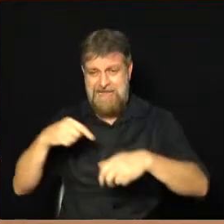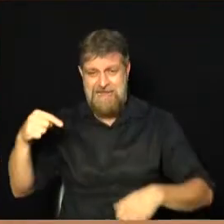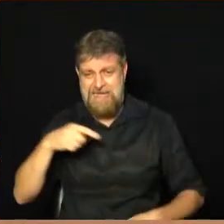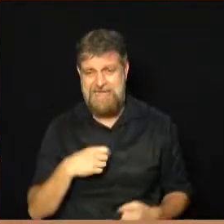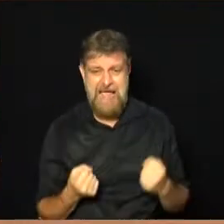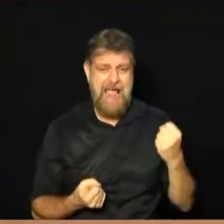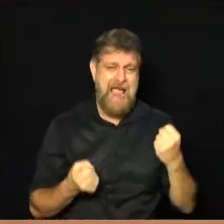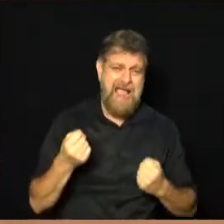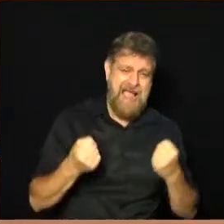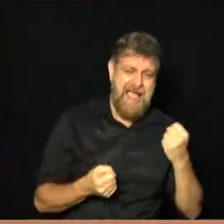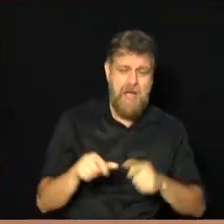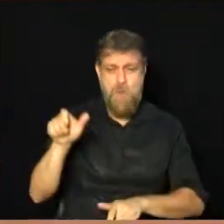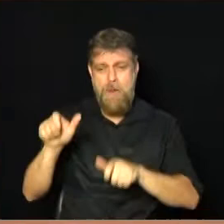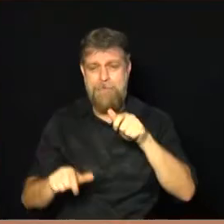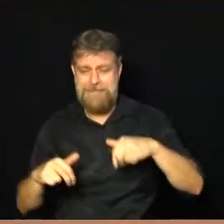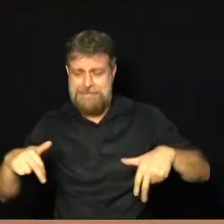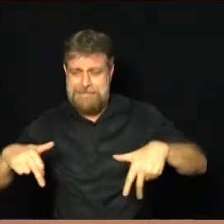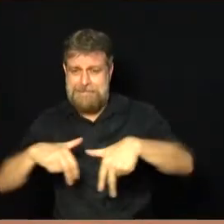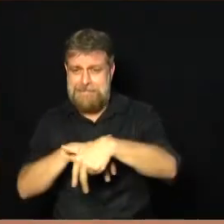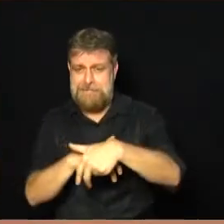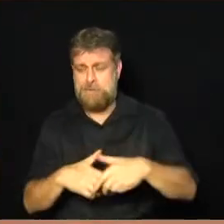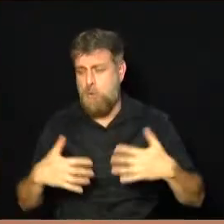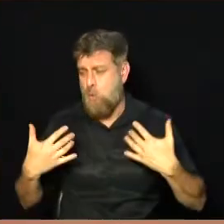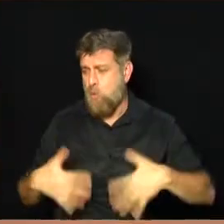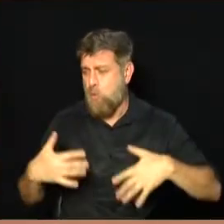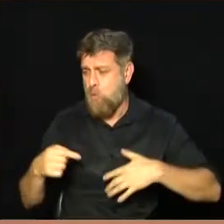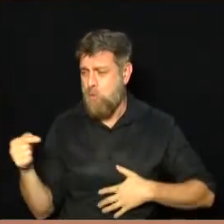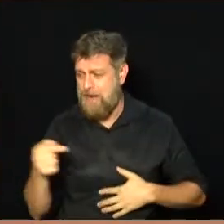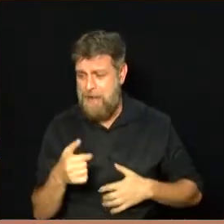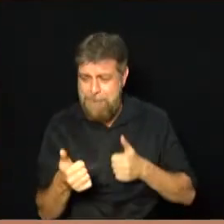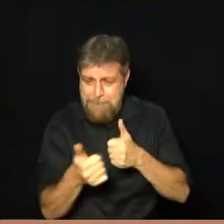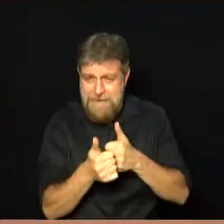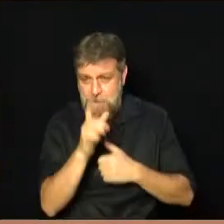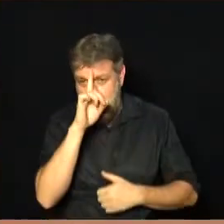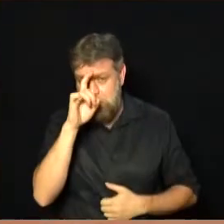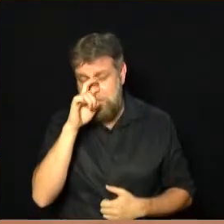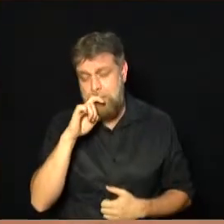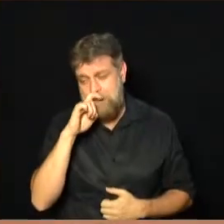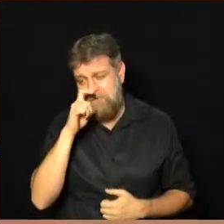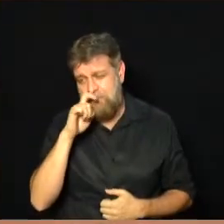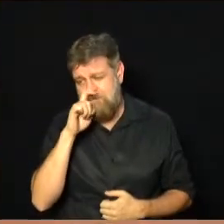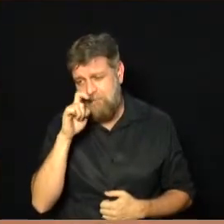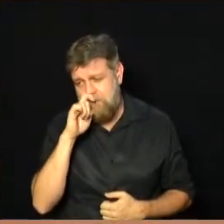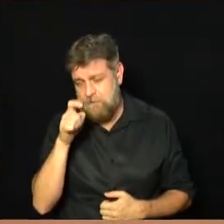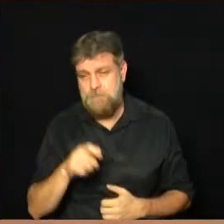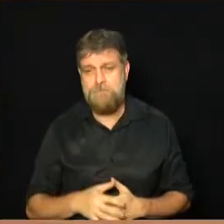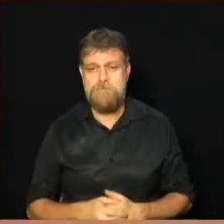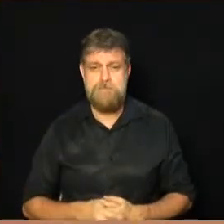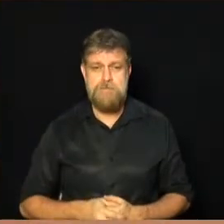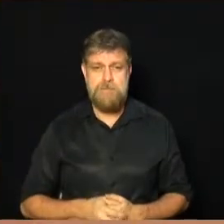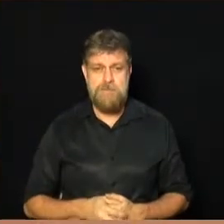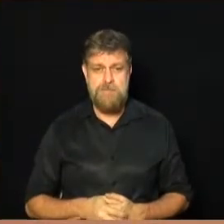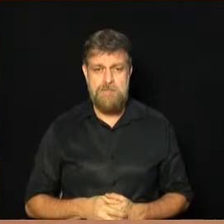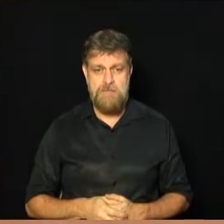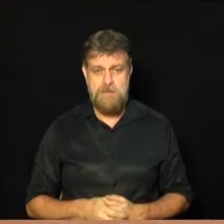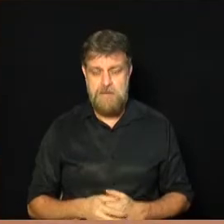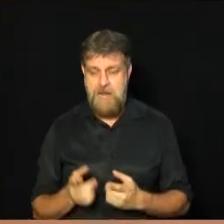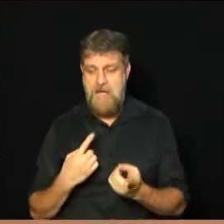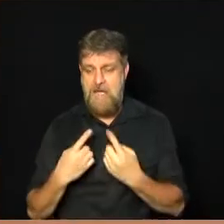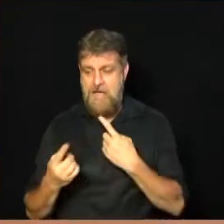carros e pedestres ali muito grande, tá certo? Em relação à